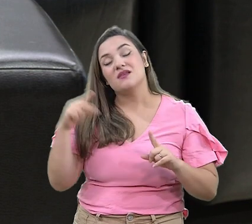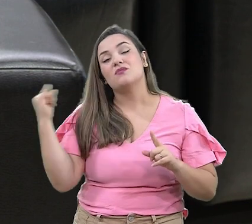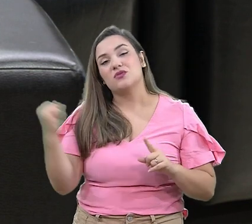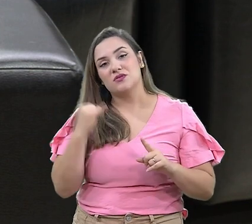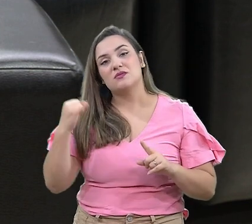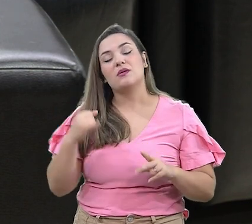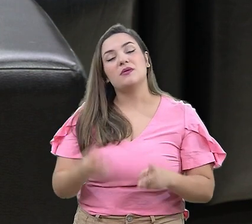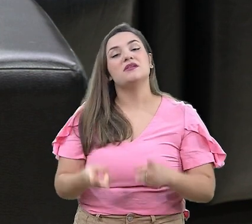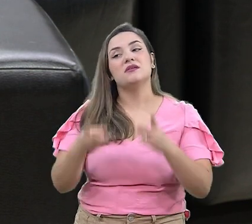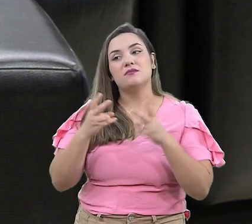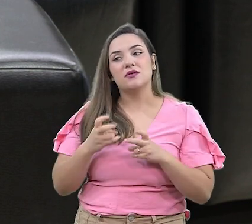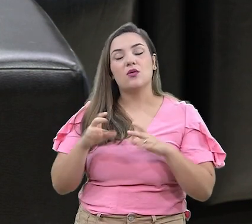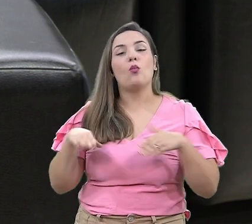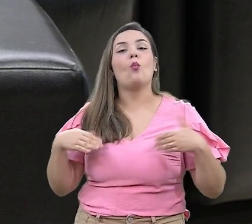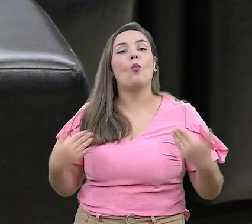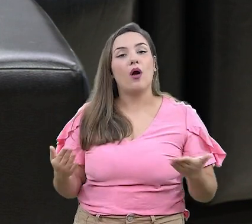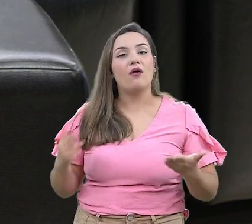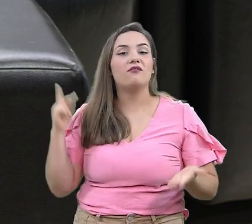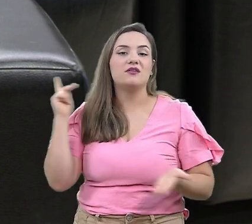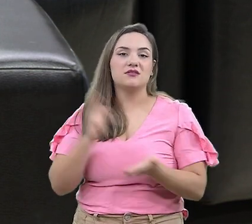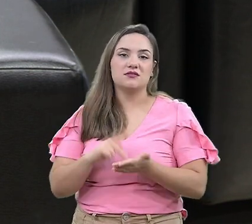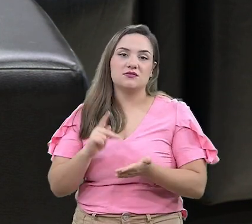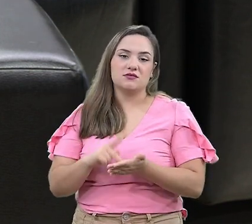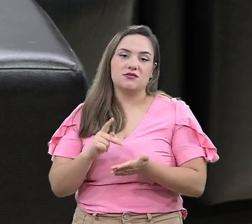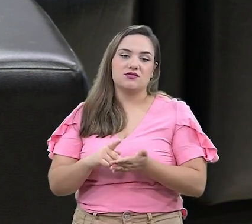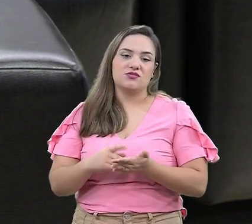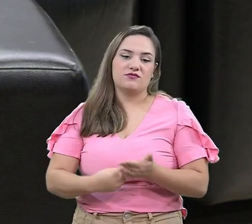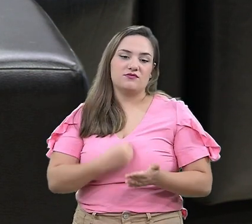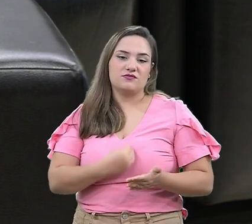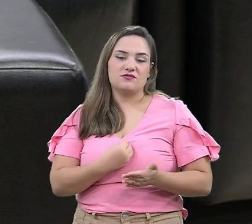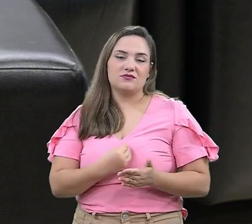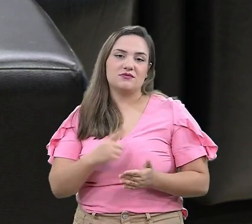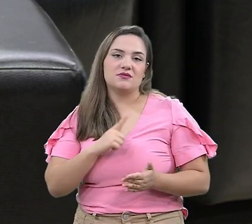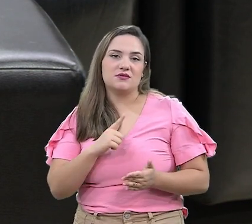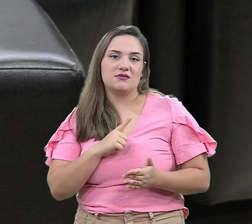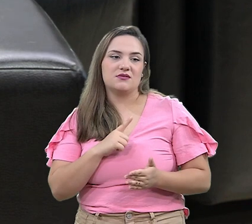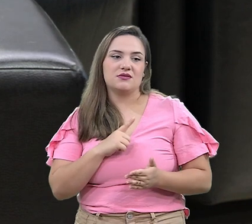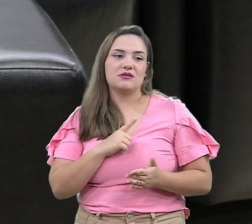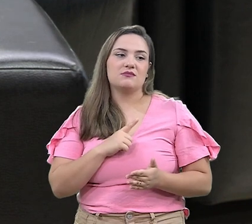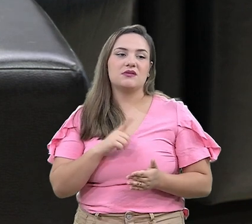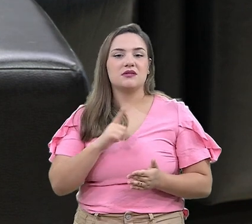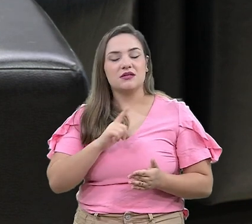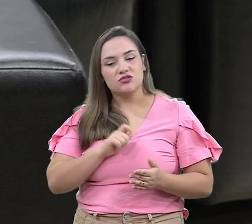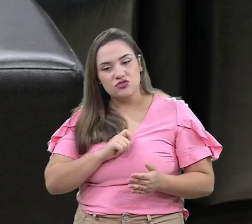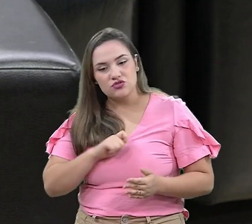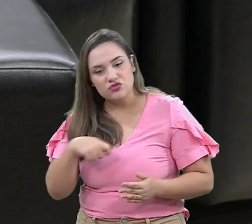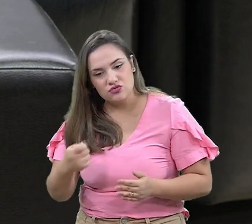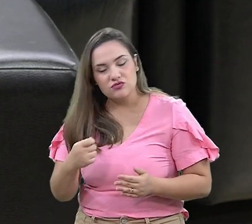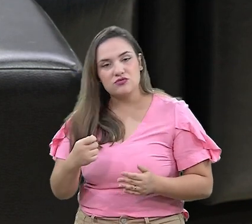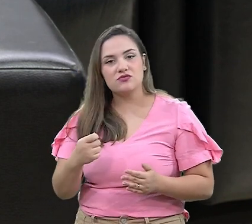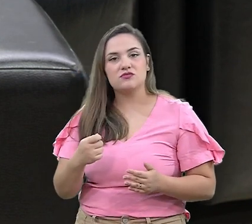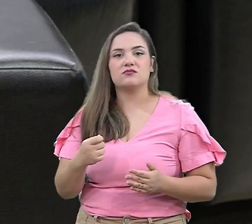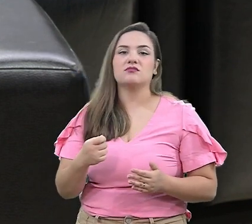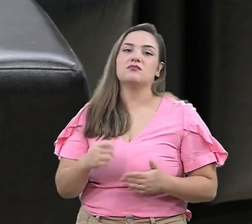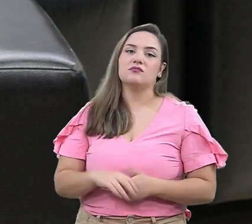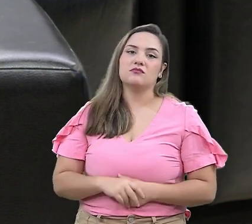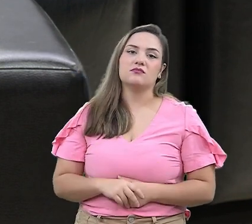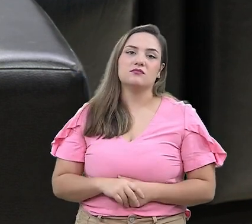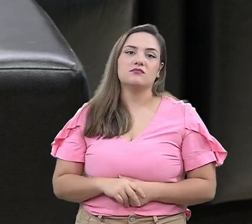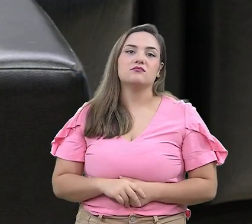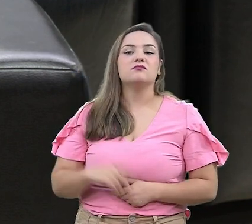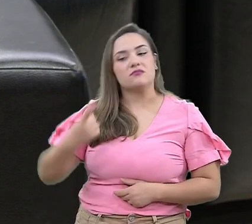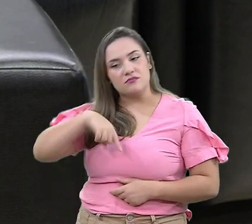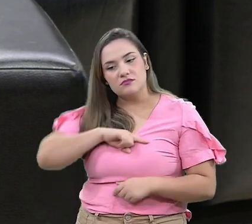dali nós vamos conseguir detectar qual é a nossa realidade para adotarmos ações afirmativas no combate, né?